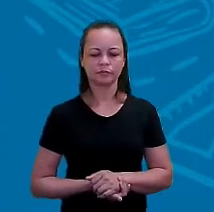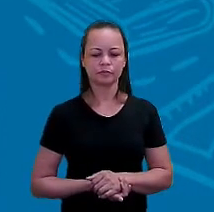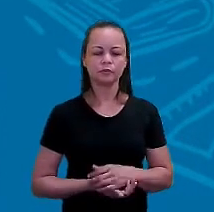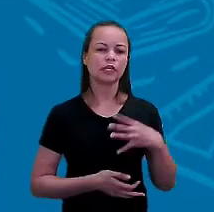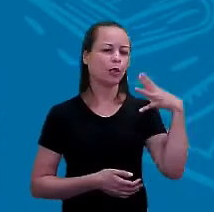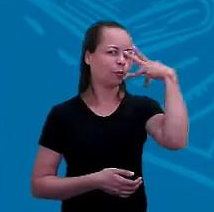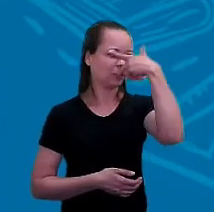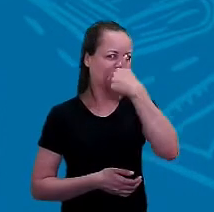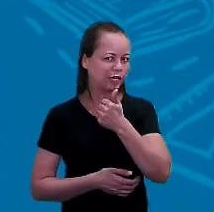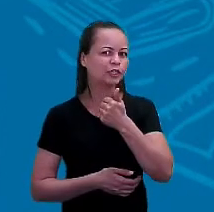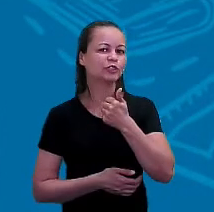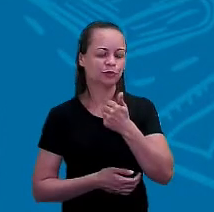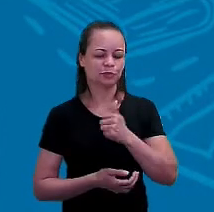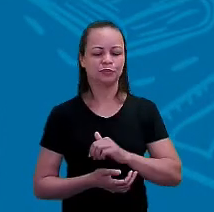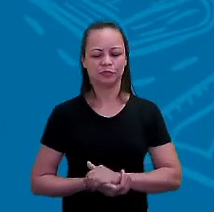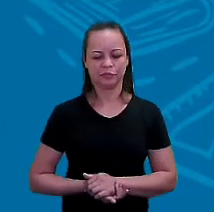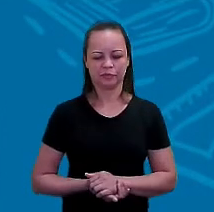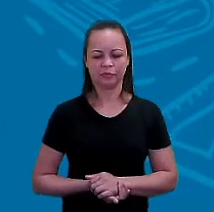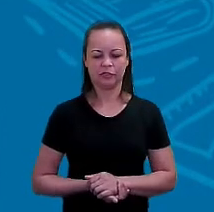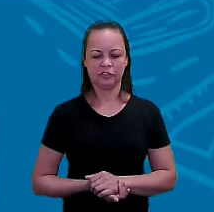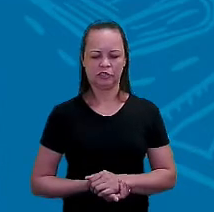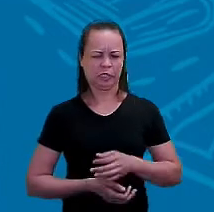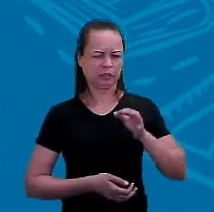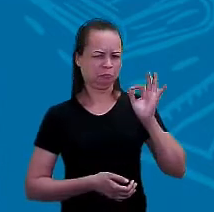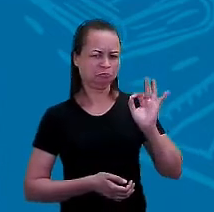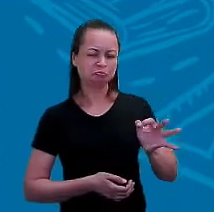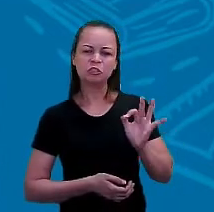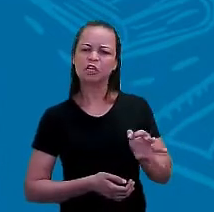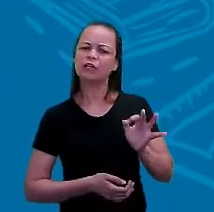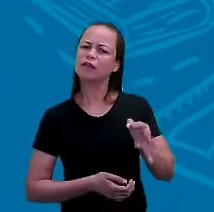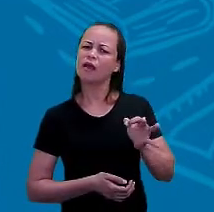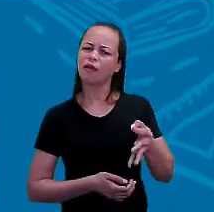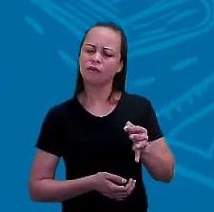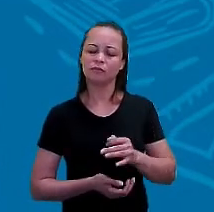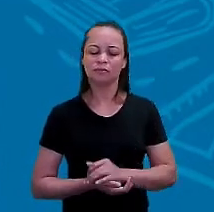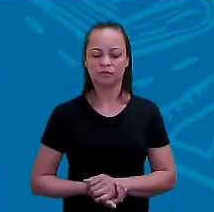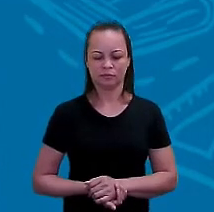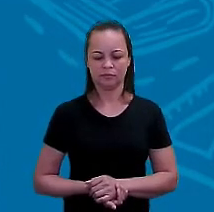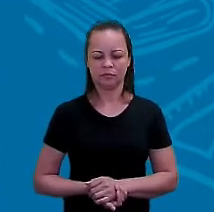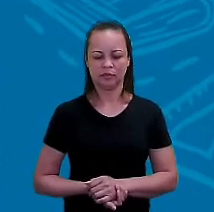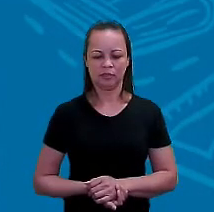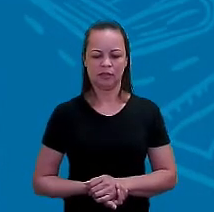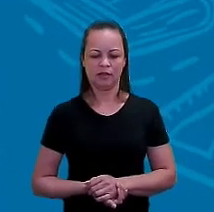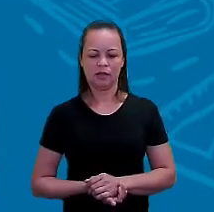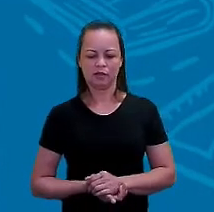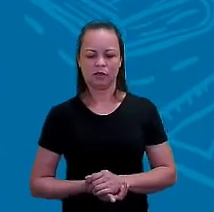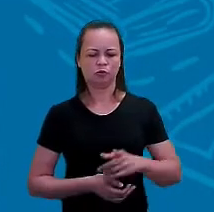É bonito. Is it right? Está certo. Other.